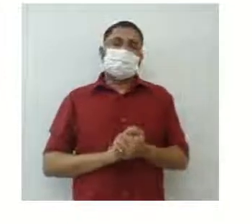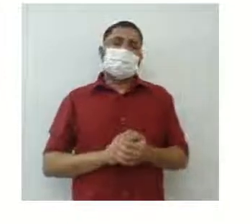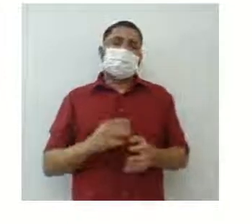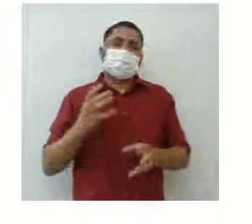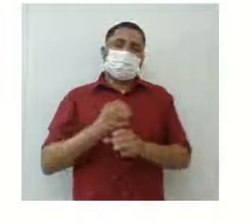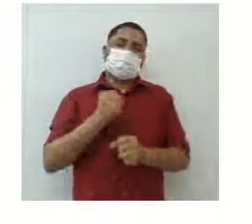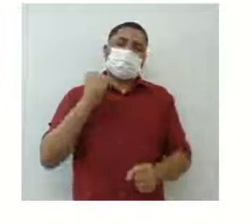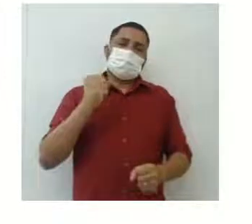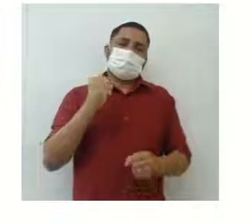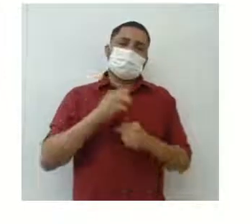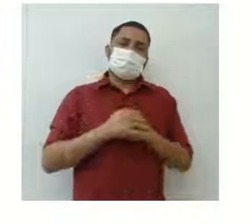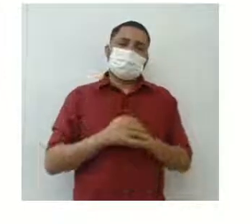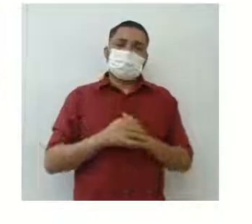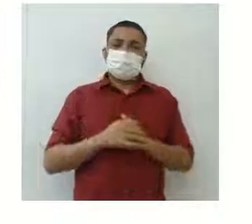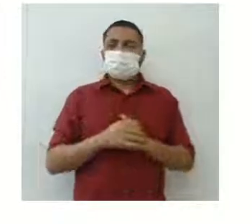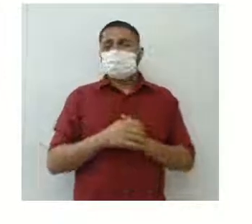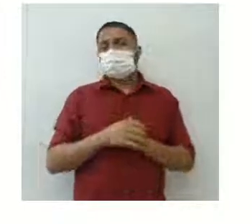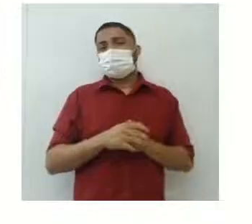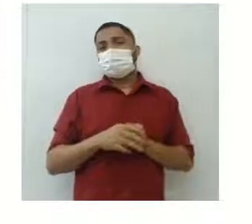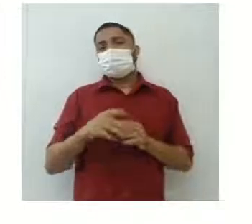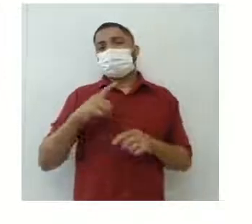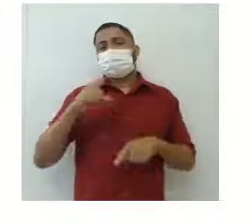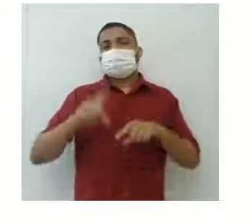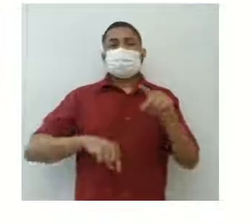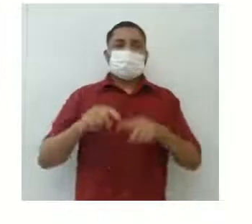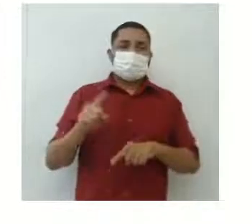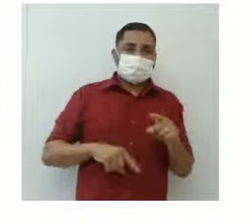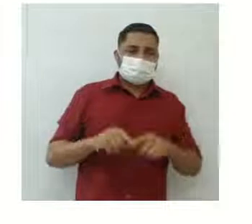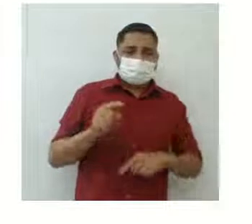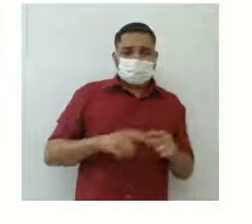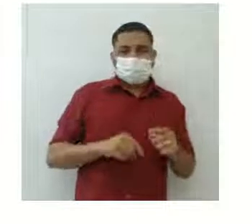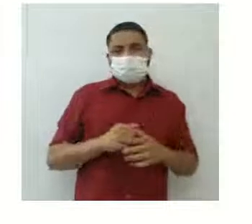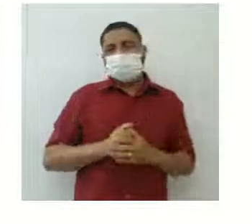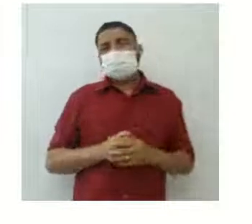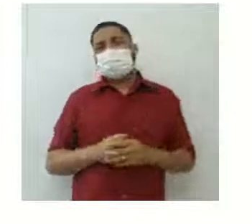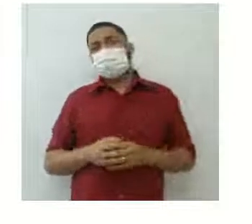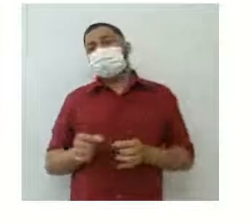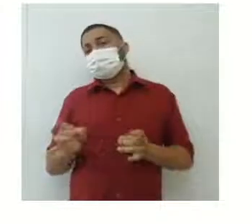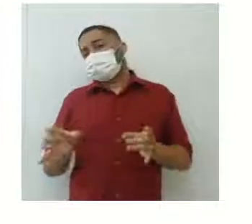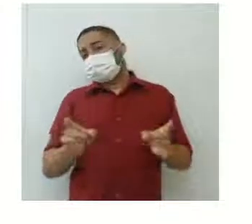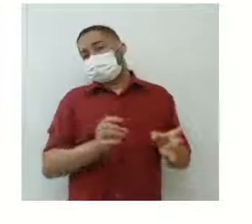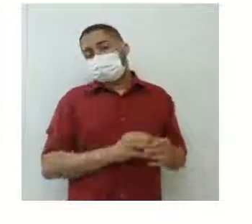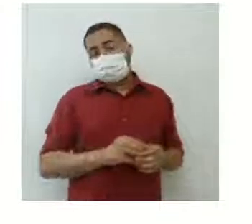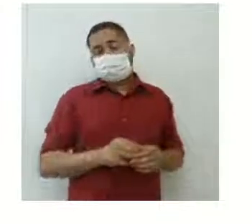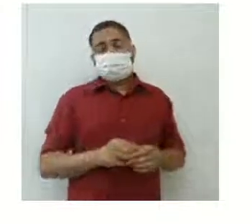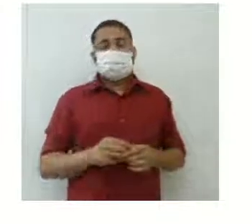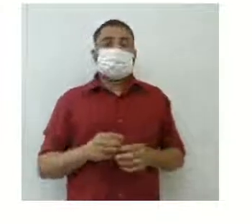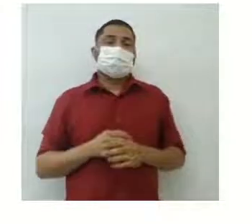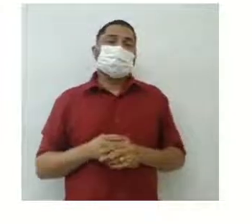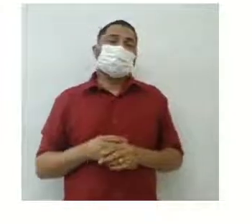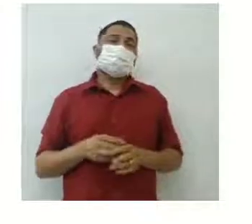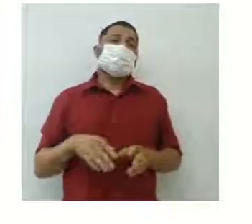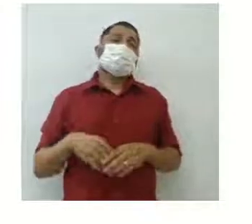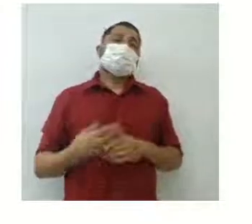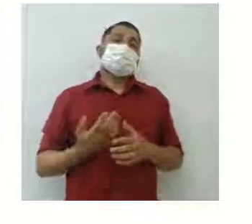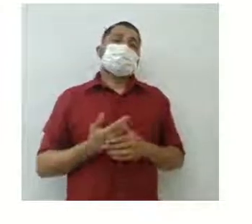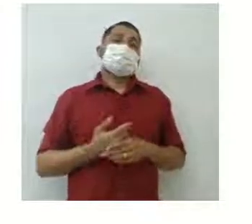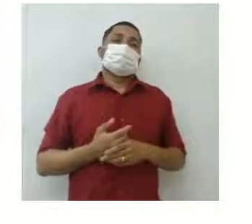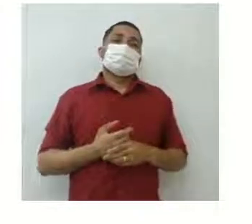lucros, né? Obter os produtos tropicais e revendê-los ao velho mundo. Ou seja,